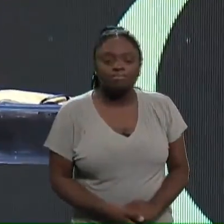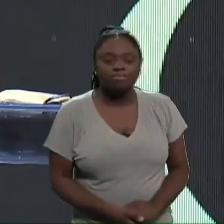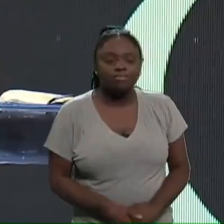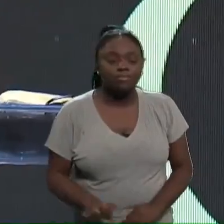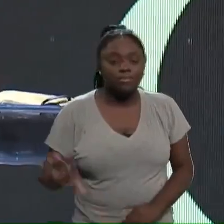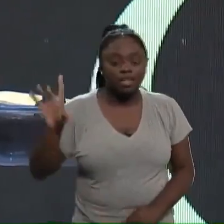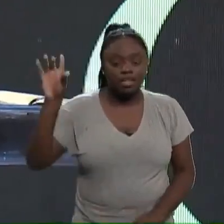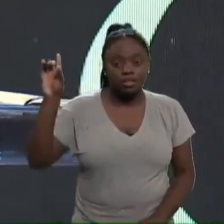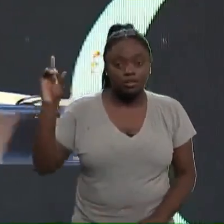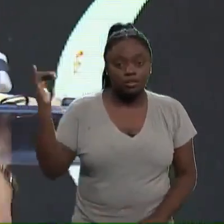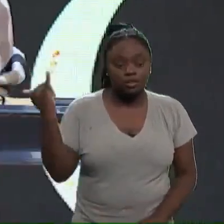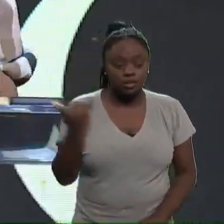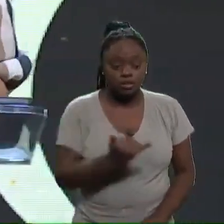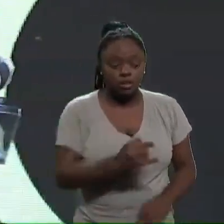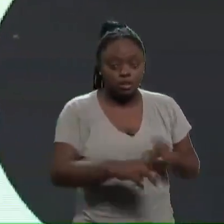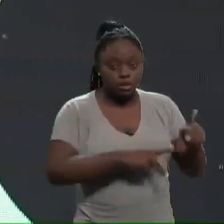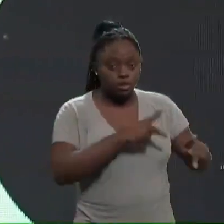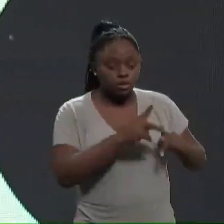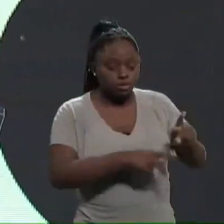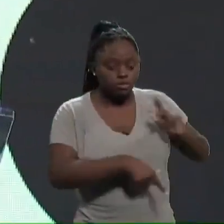Deus fala para o povo de Israel: